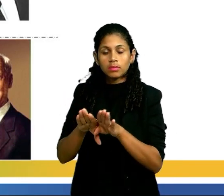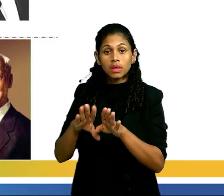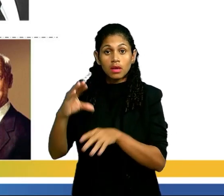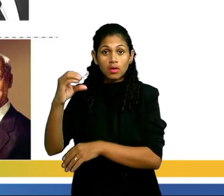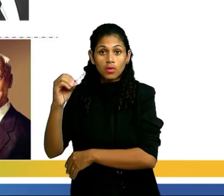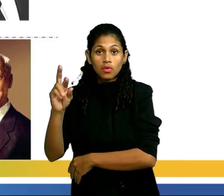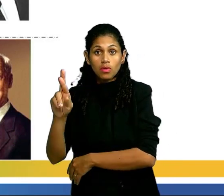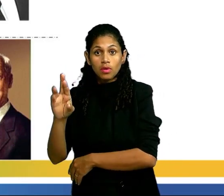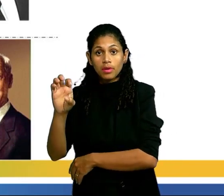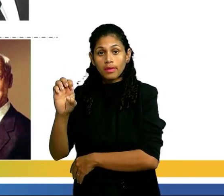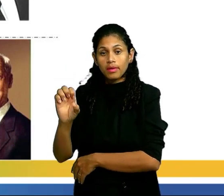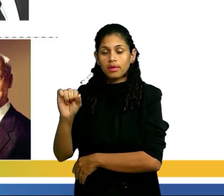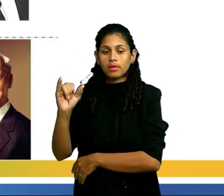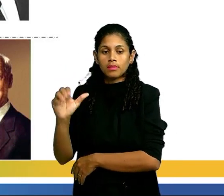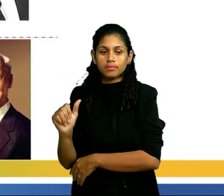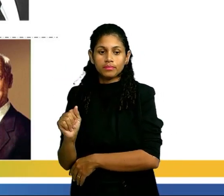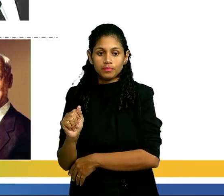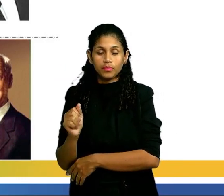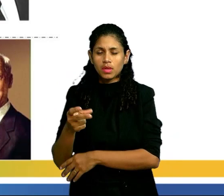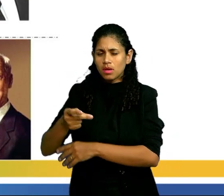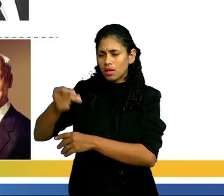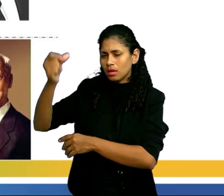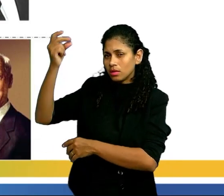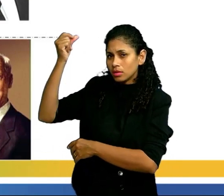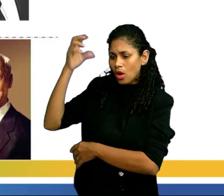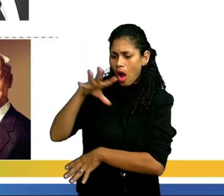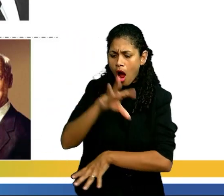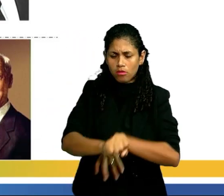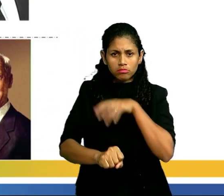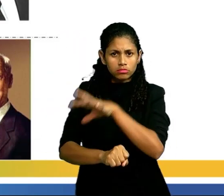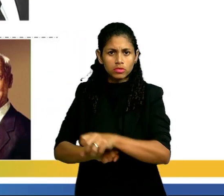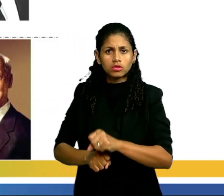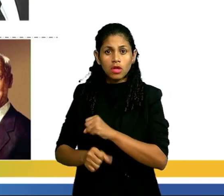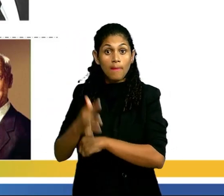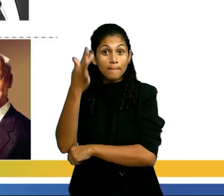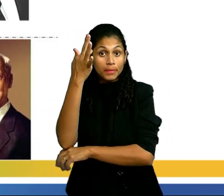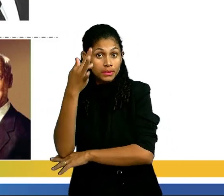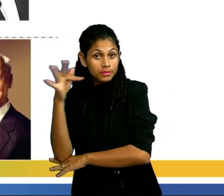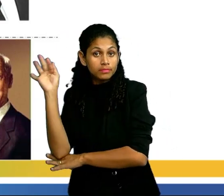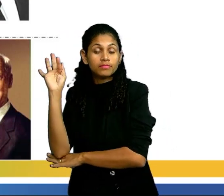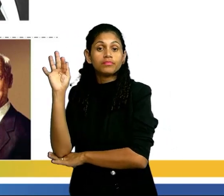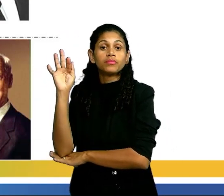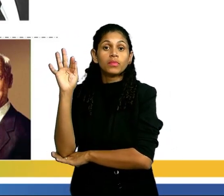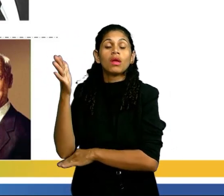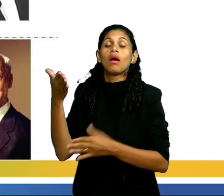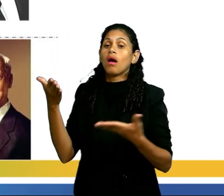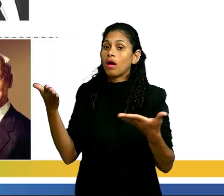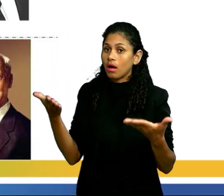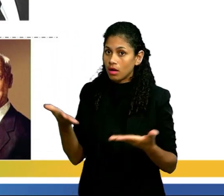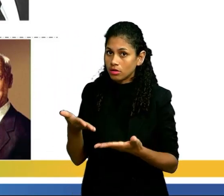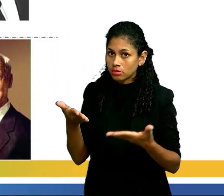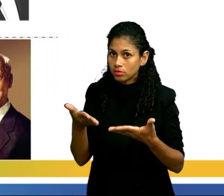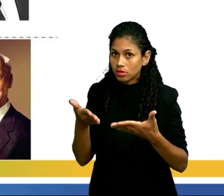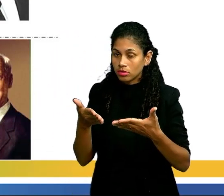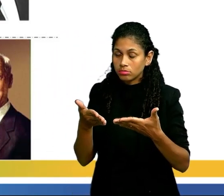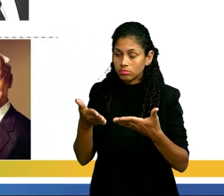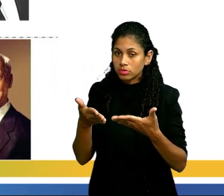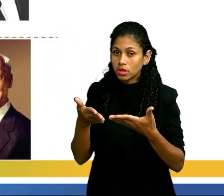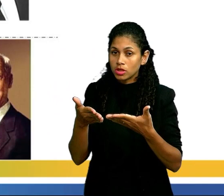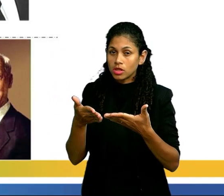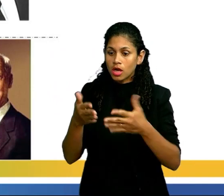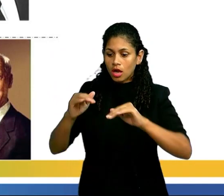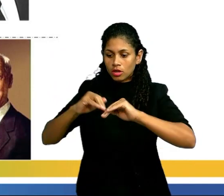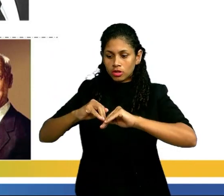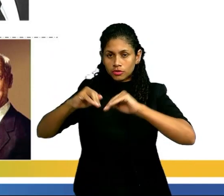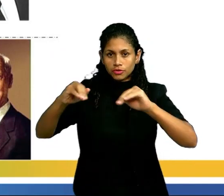pelos franceses e agora, né, descolonizada, ficaria dividida por um paralelo, por uma linha